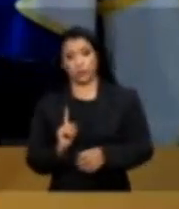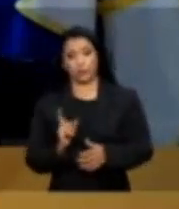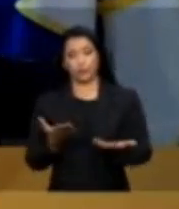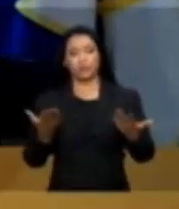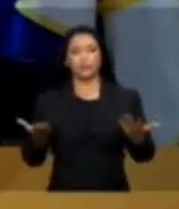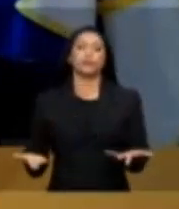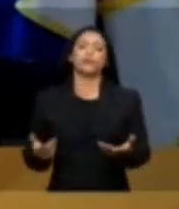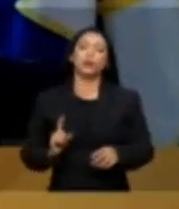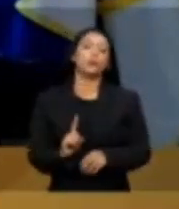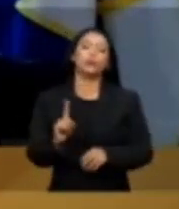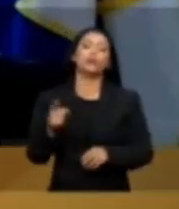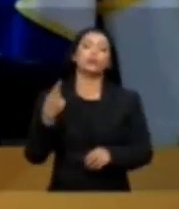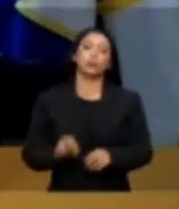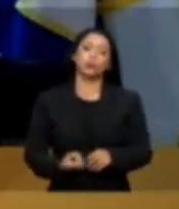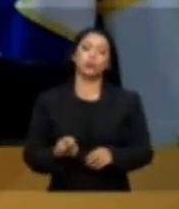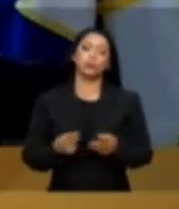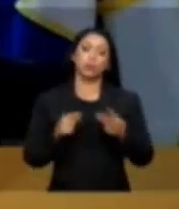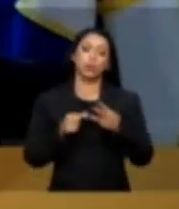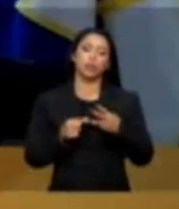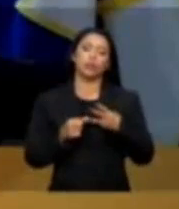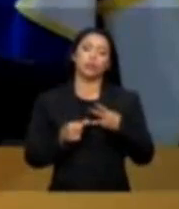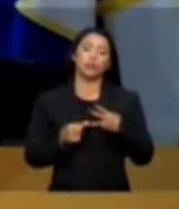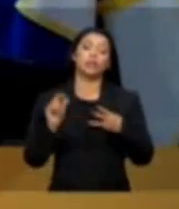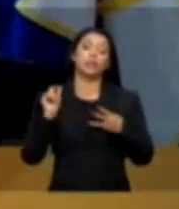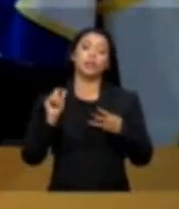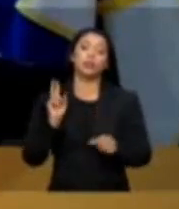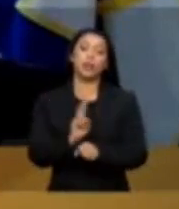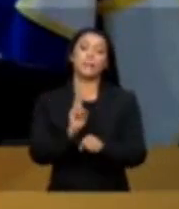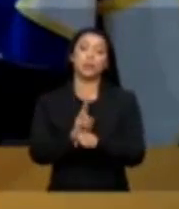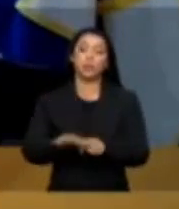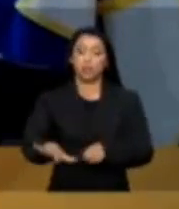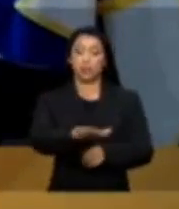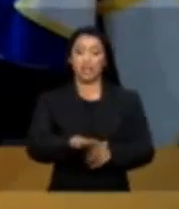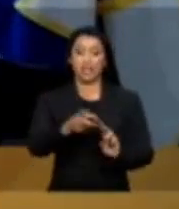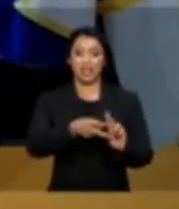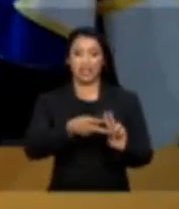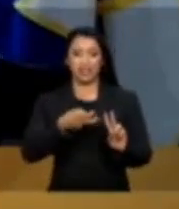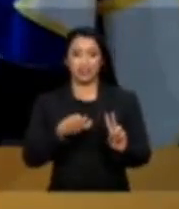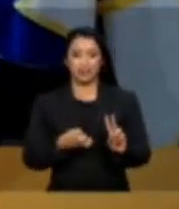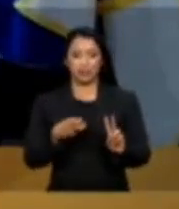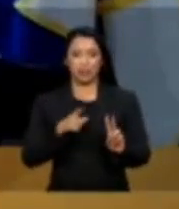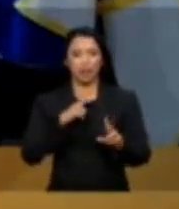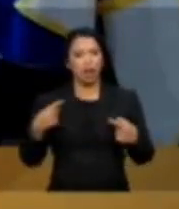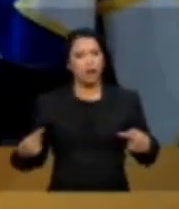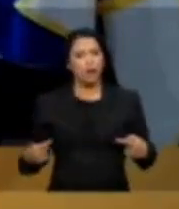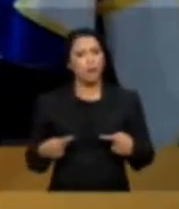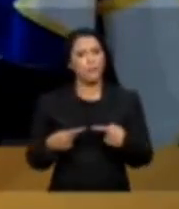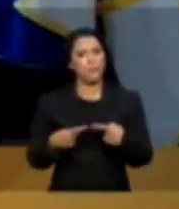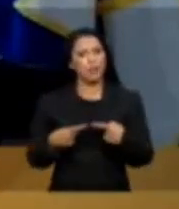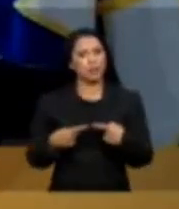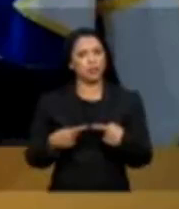o terceiro item que destaquei é que a proteção das áreas indígenas é compatível com a